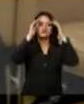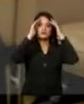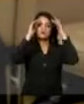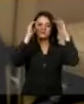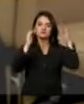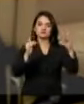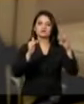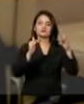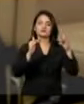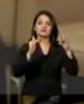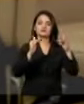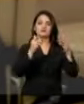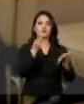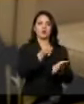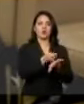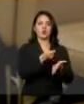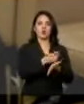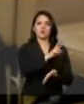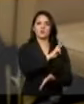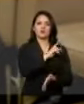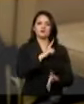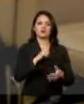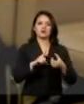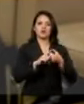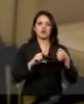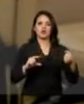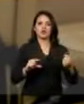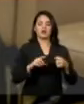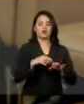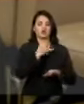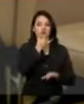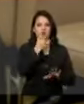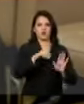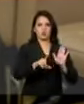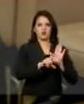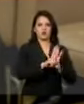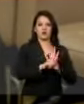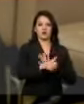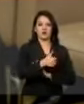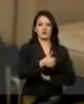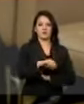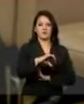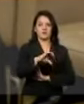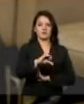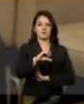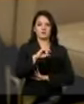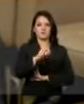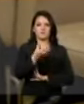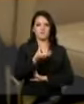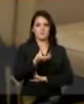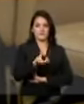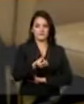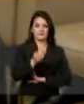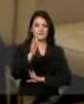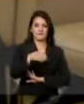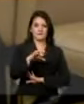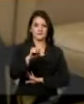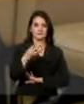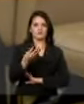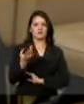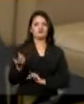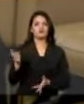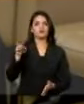Lei 8.906 de 1994, volta a essa sagrada tribuna